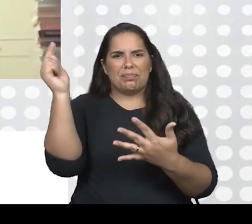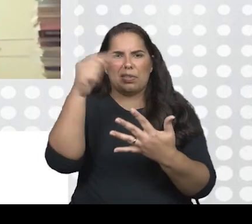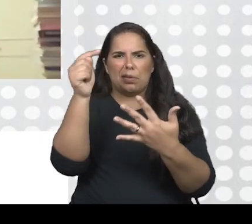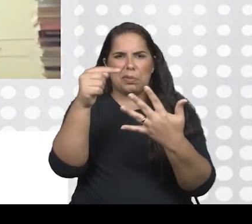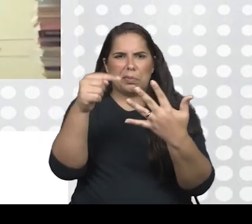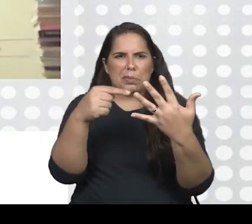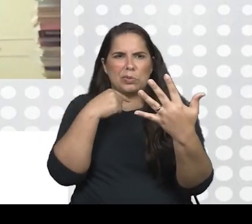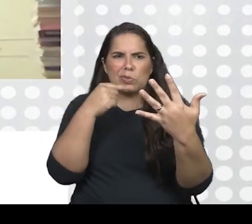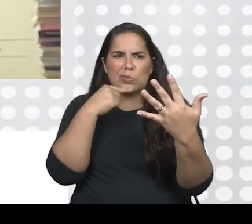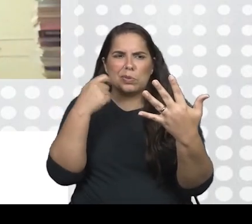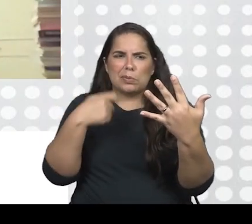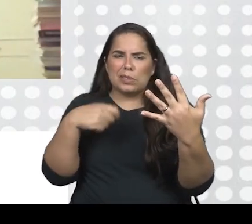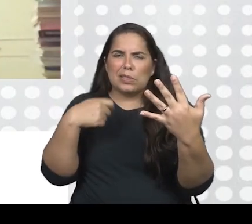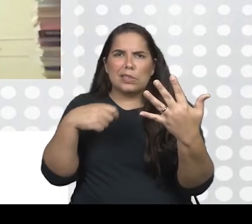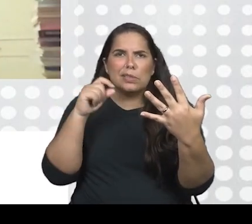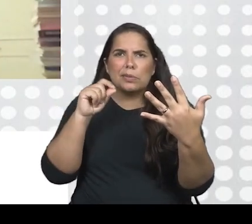questões que precisam ficar